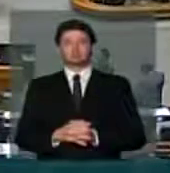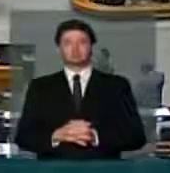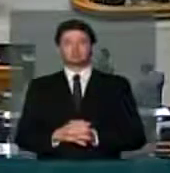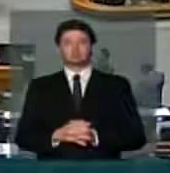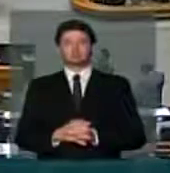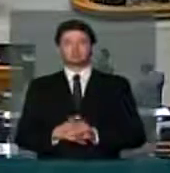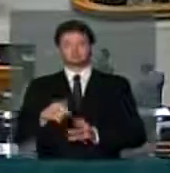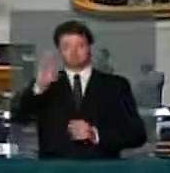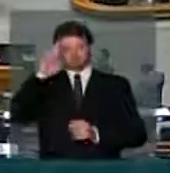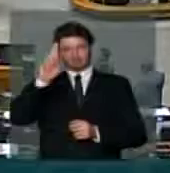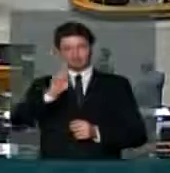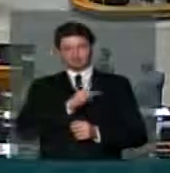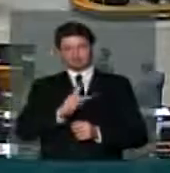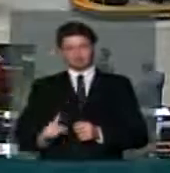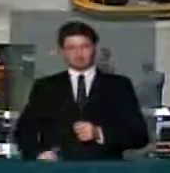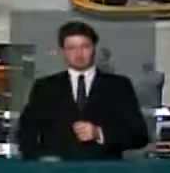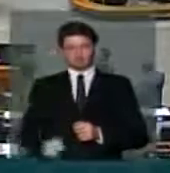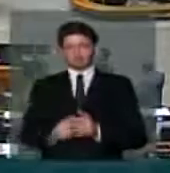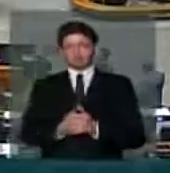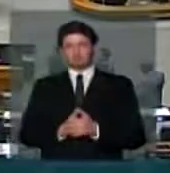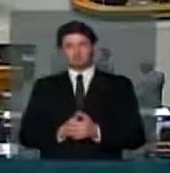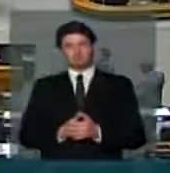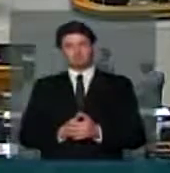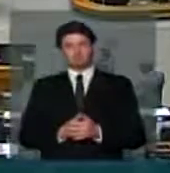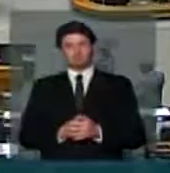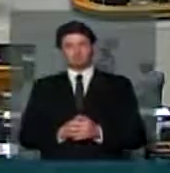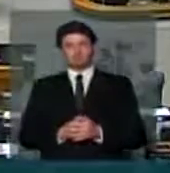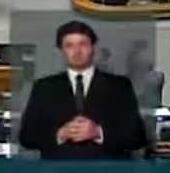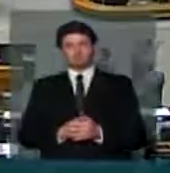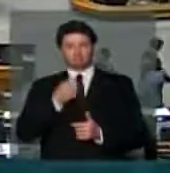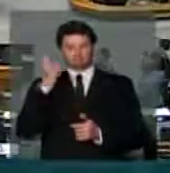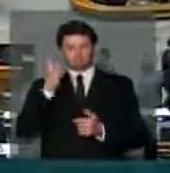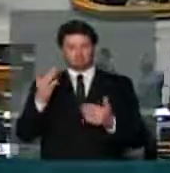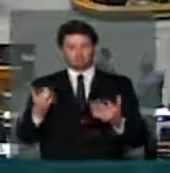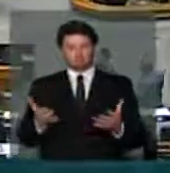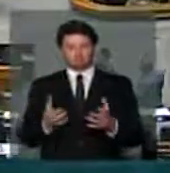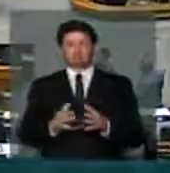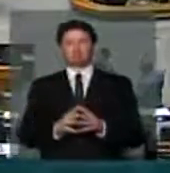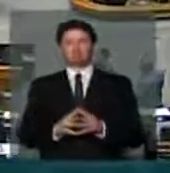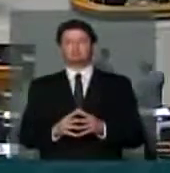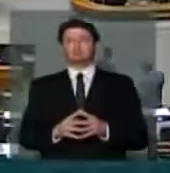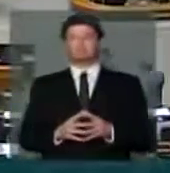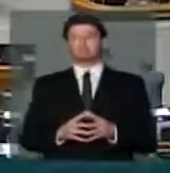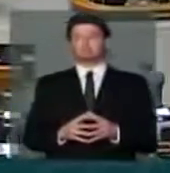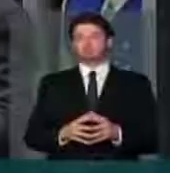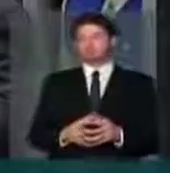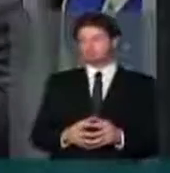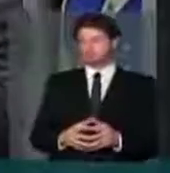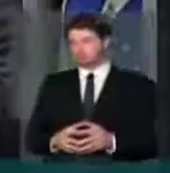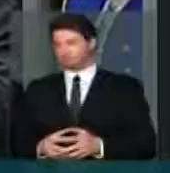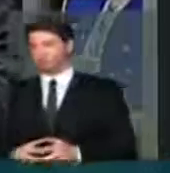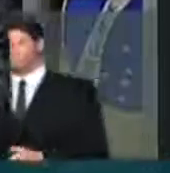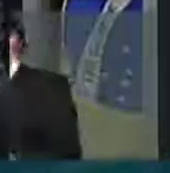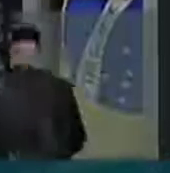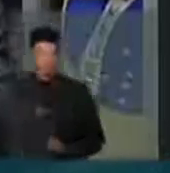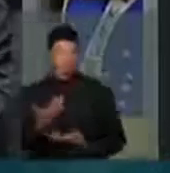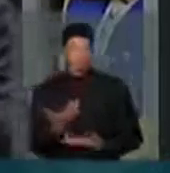essa. Senhor presidente, colegas parlamentares, eu quero, mais uma